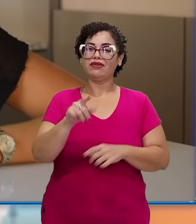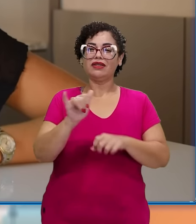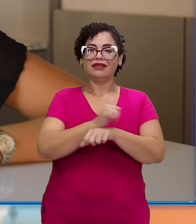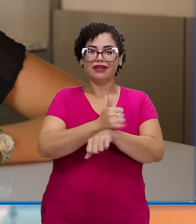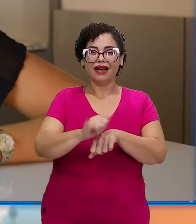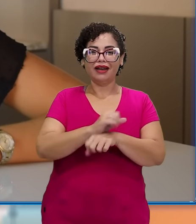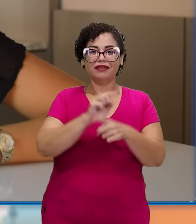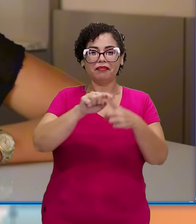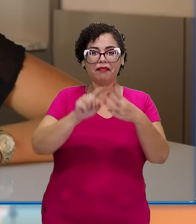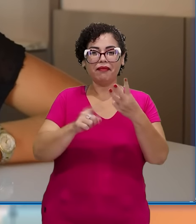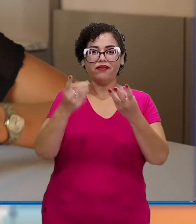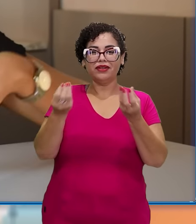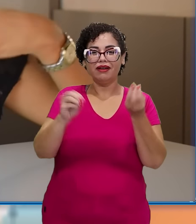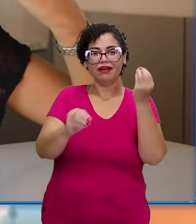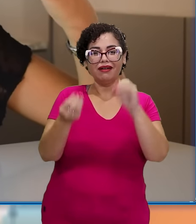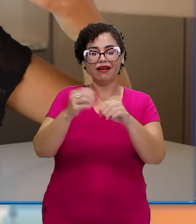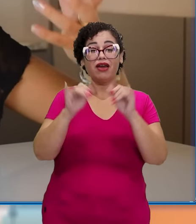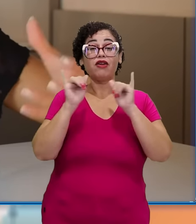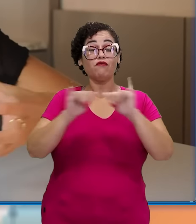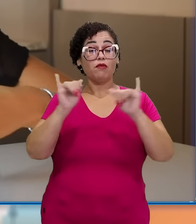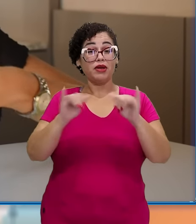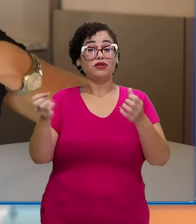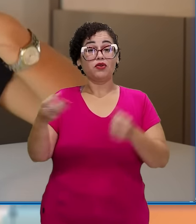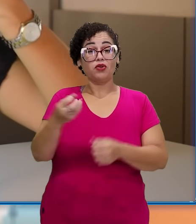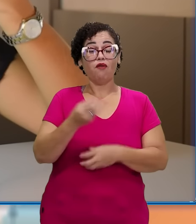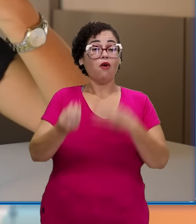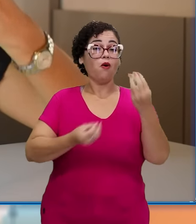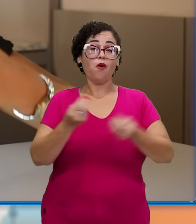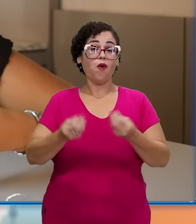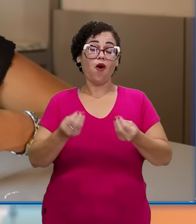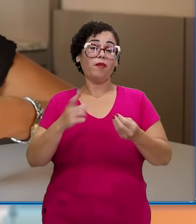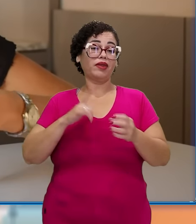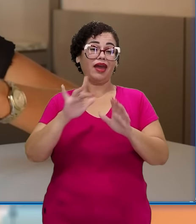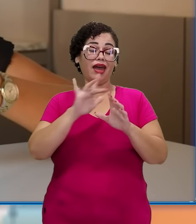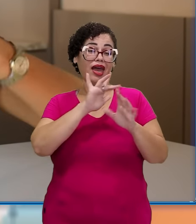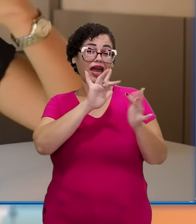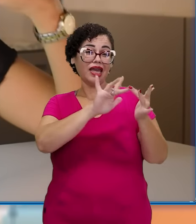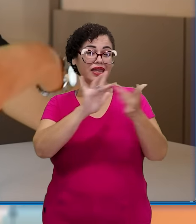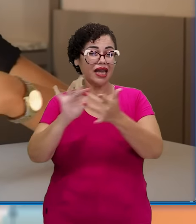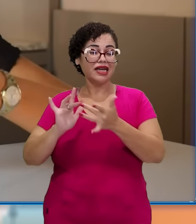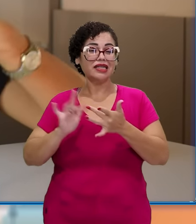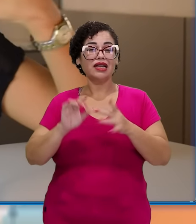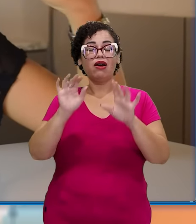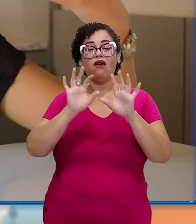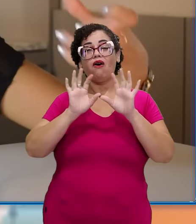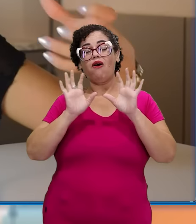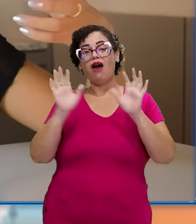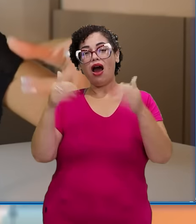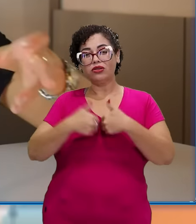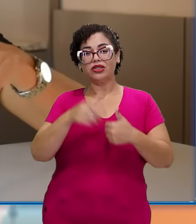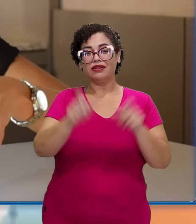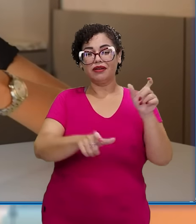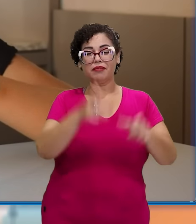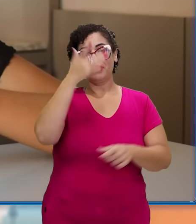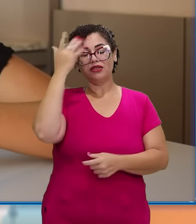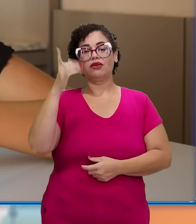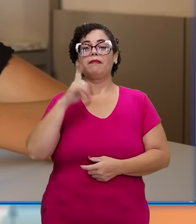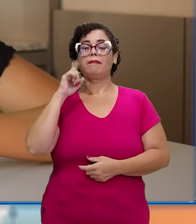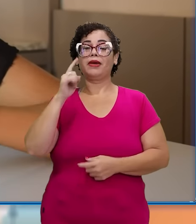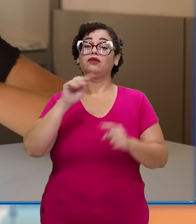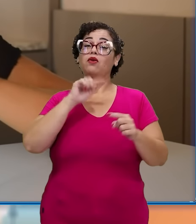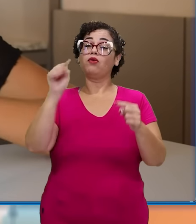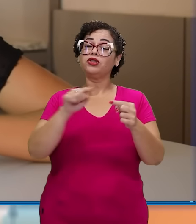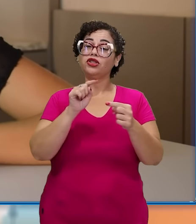tem tenho certeza que ao combinar essas estratégias E essas informações novas sobre como se dão as interações sociais com a pessoa com